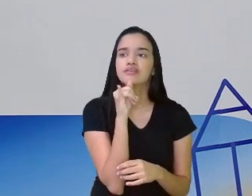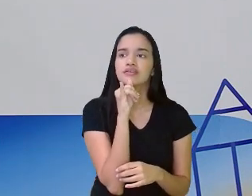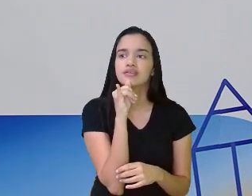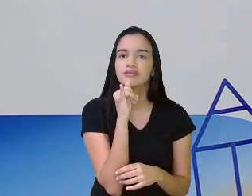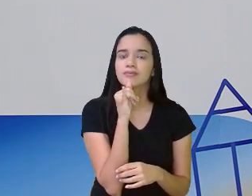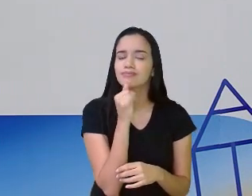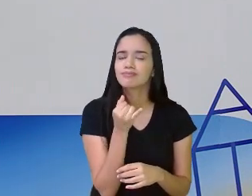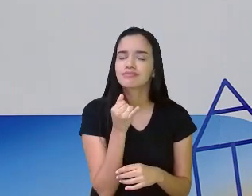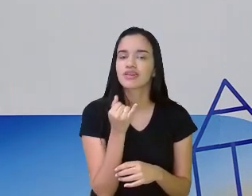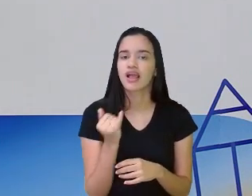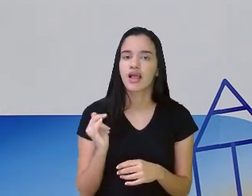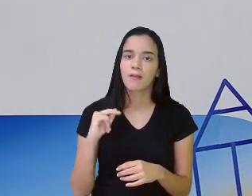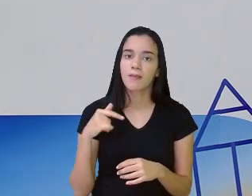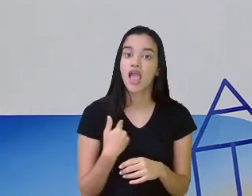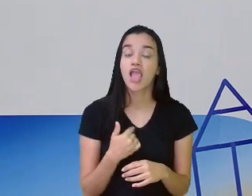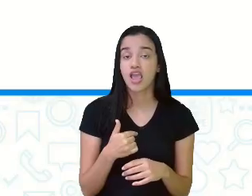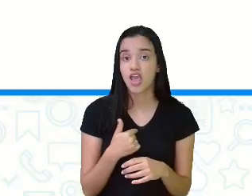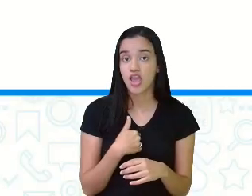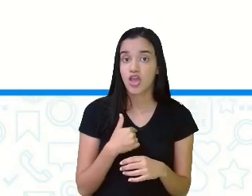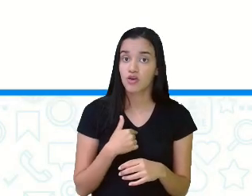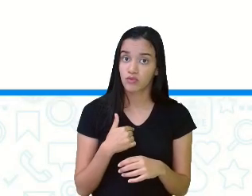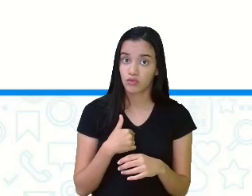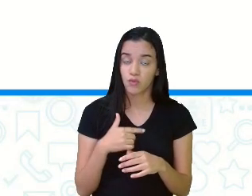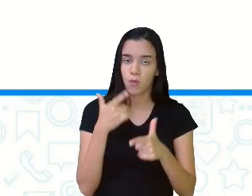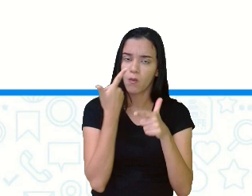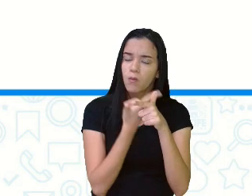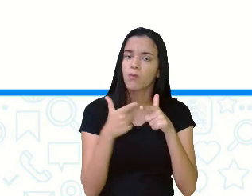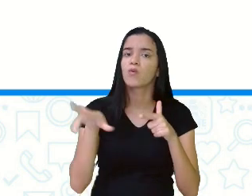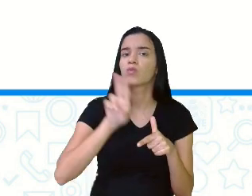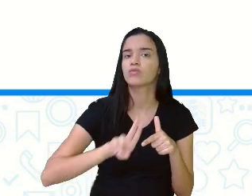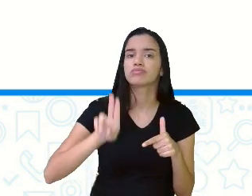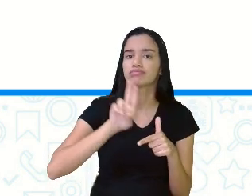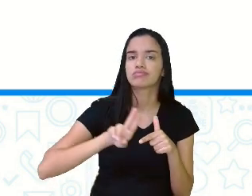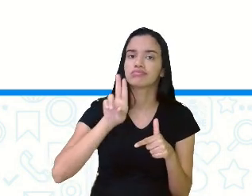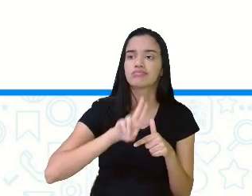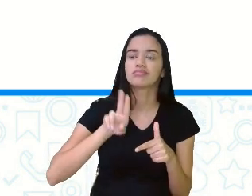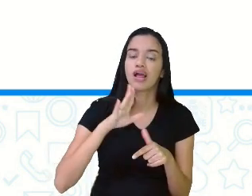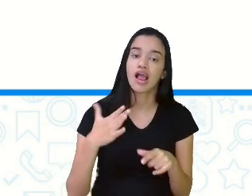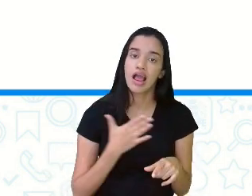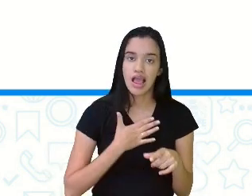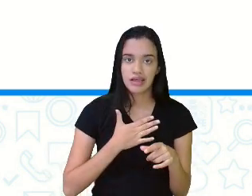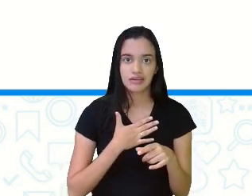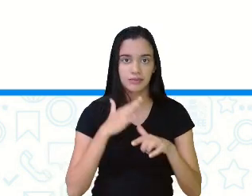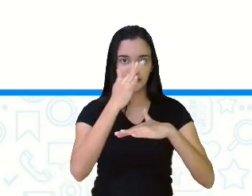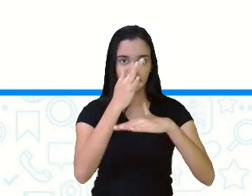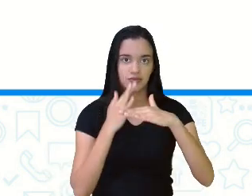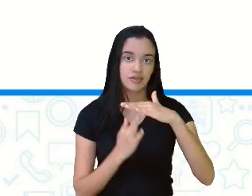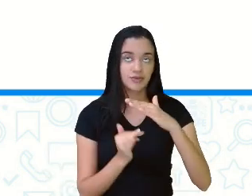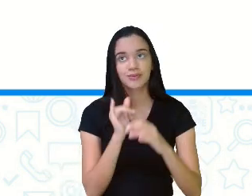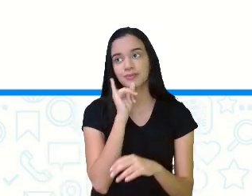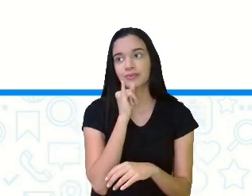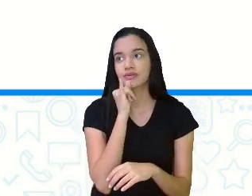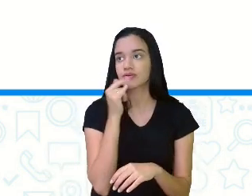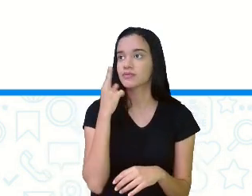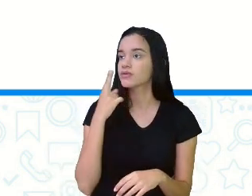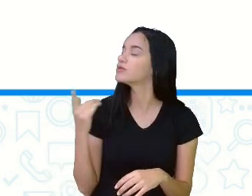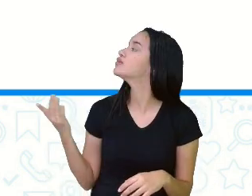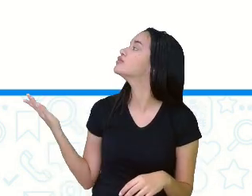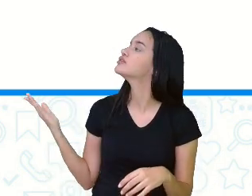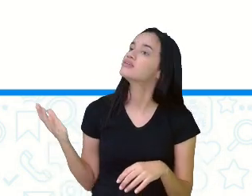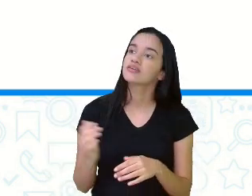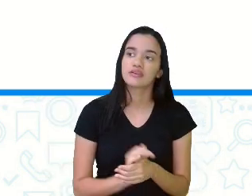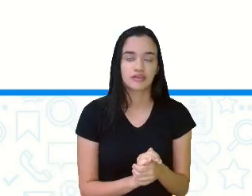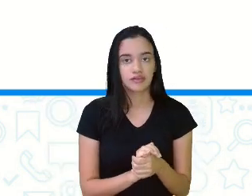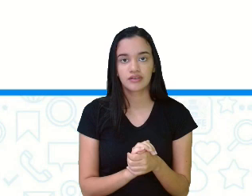de onde eu vou dividir, onde eu vou utilizar, né, as minhas frações. Por exemplo,